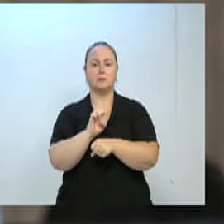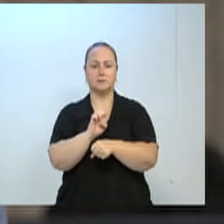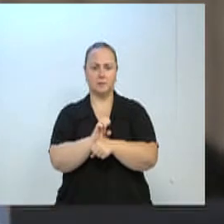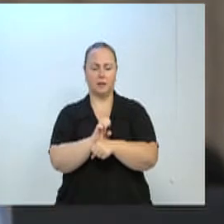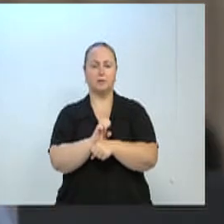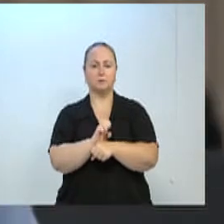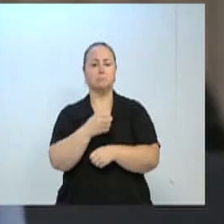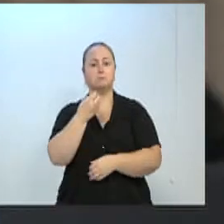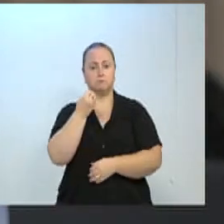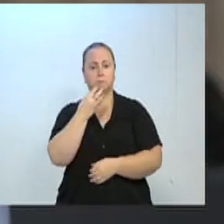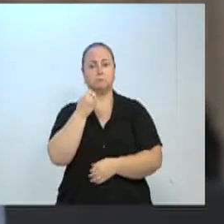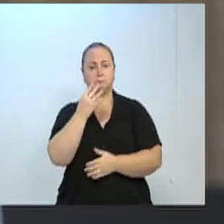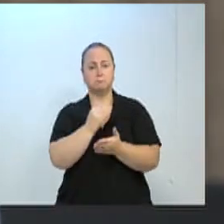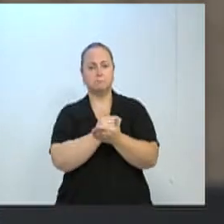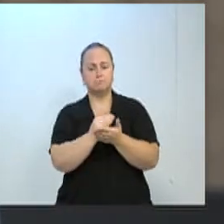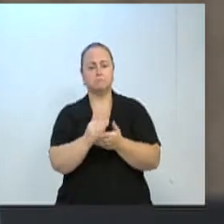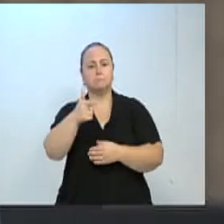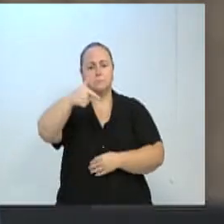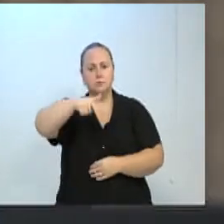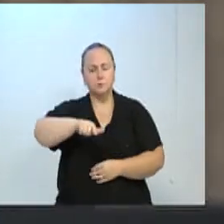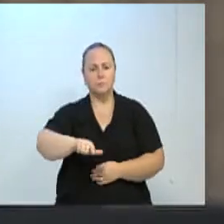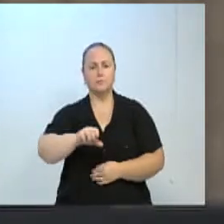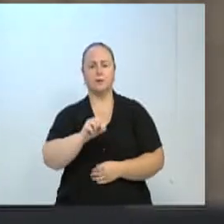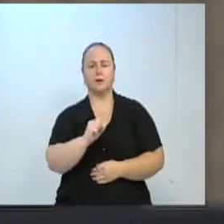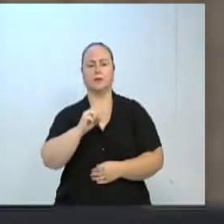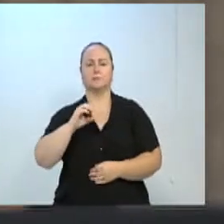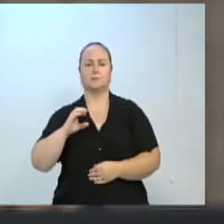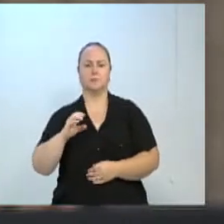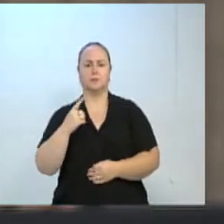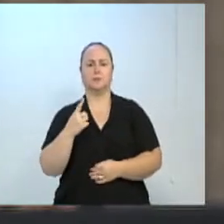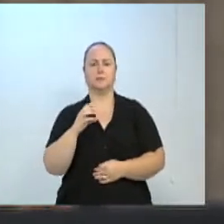reinício das obras da SC-108. Então, assim,